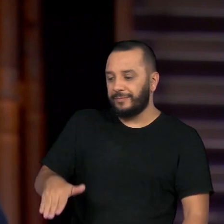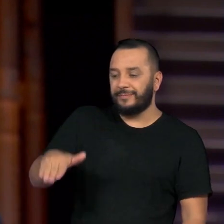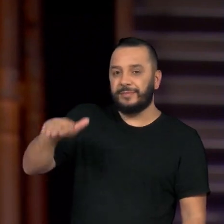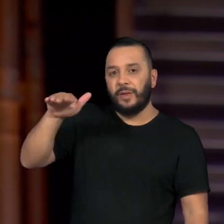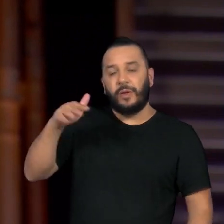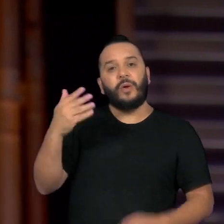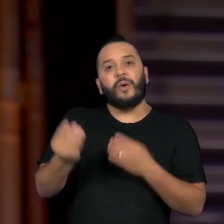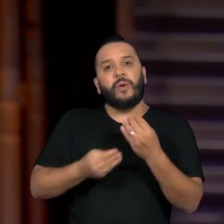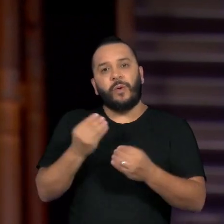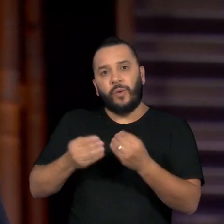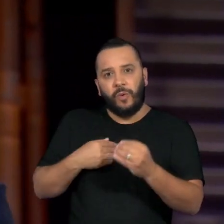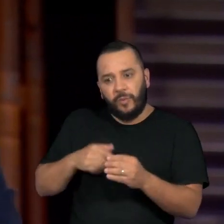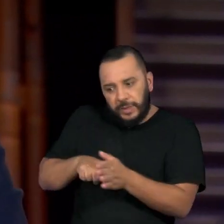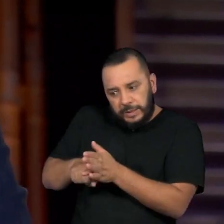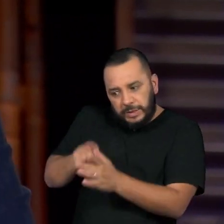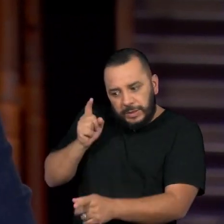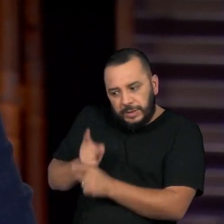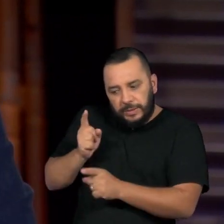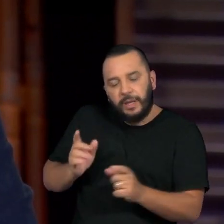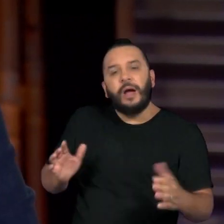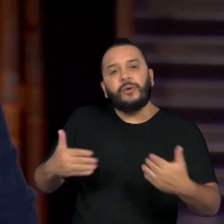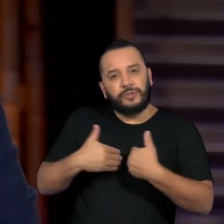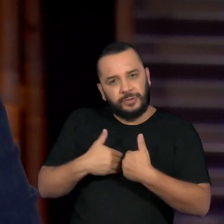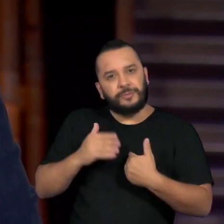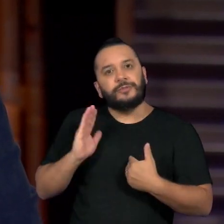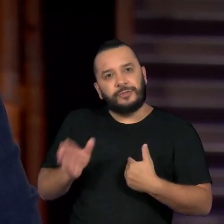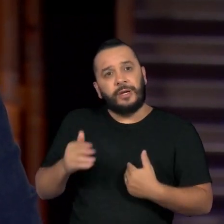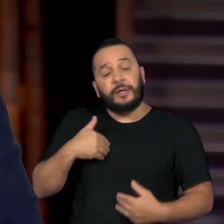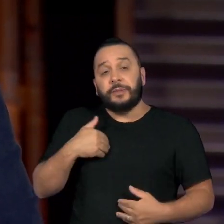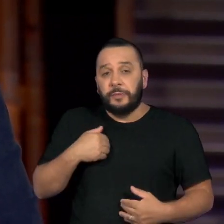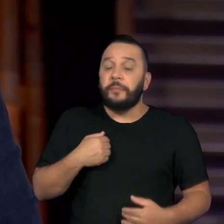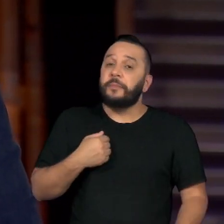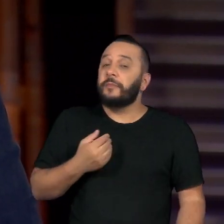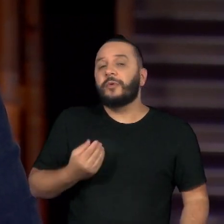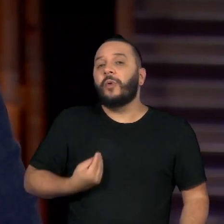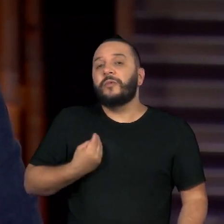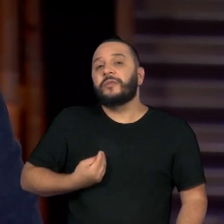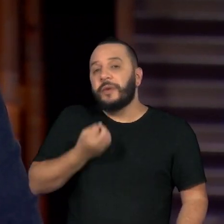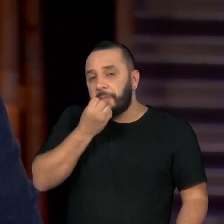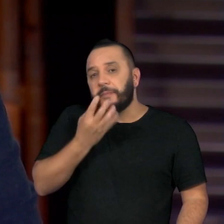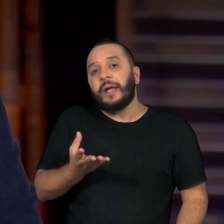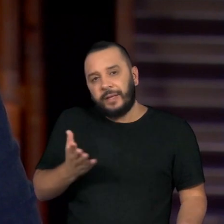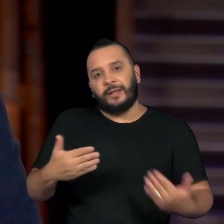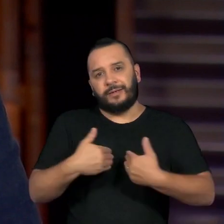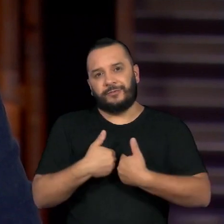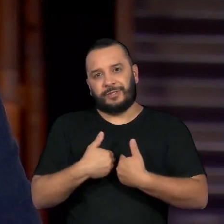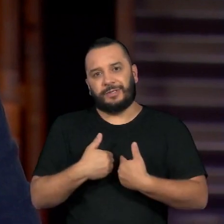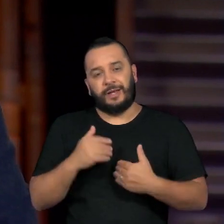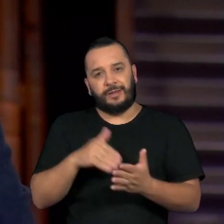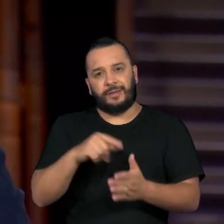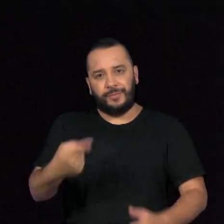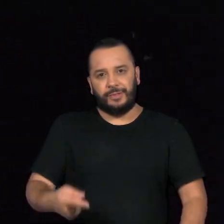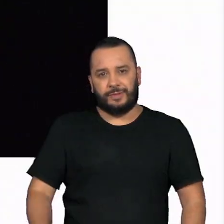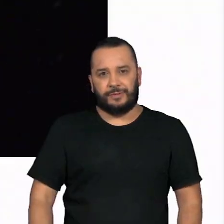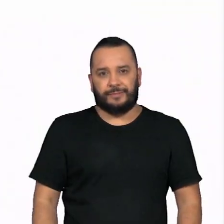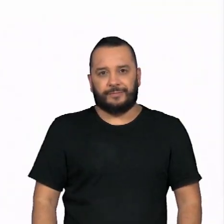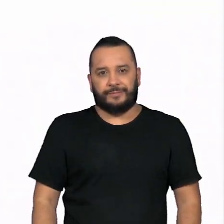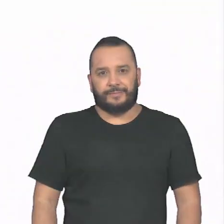o diagnóstico precoce pode ajudar ou não no bem-estar de quem está no espectro. Até loguinho.